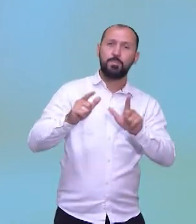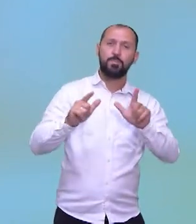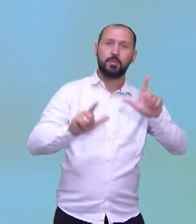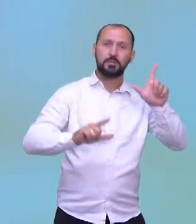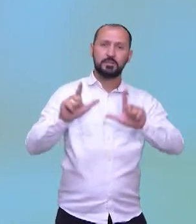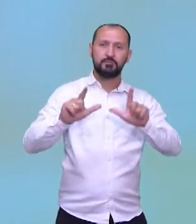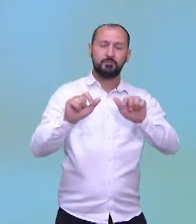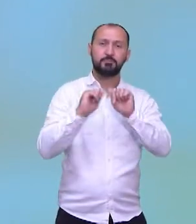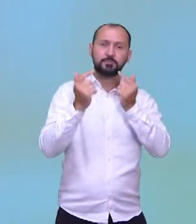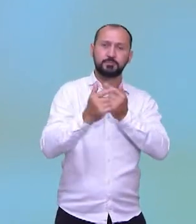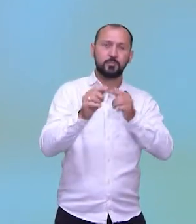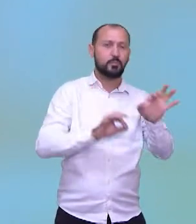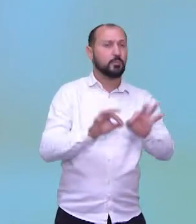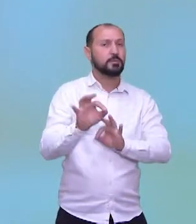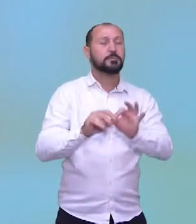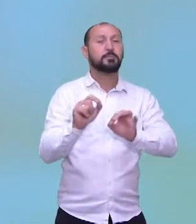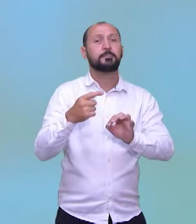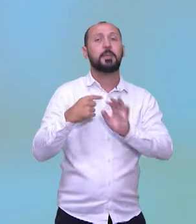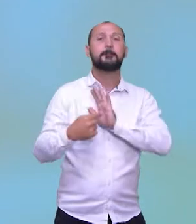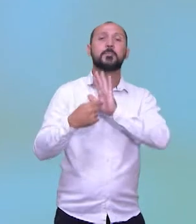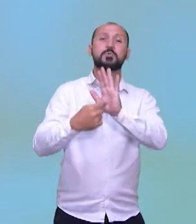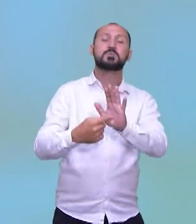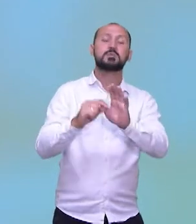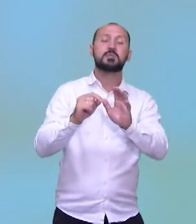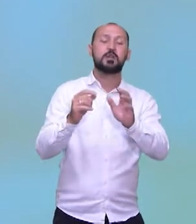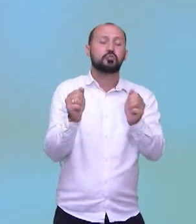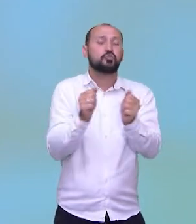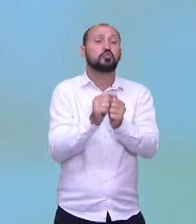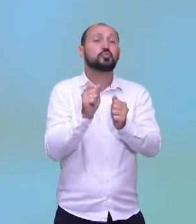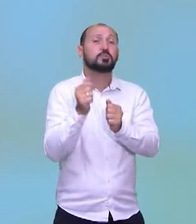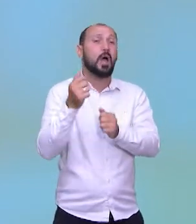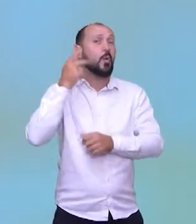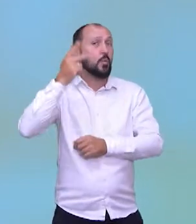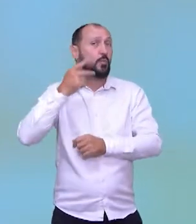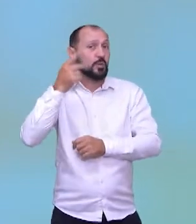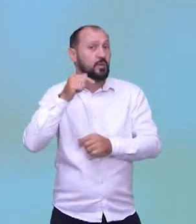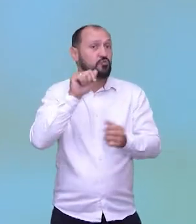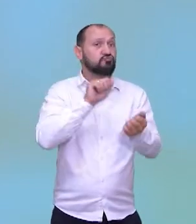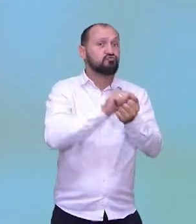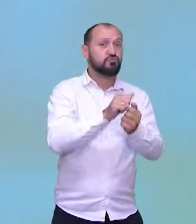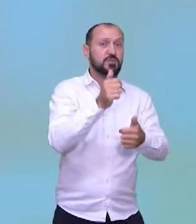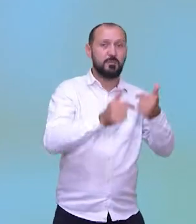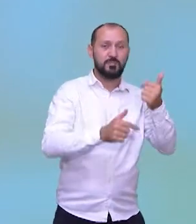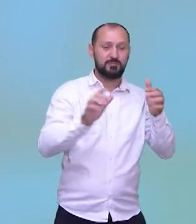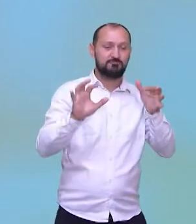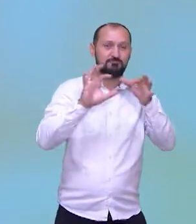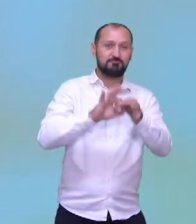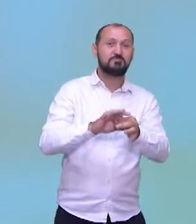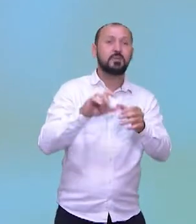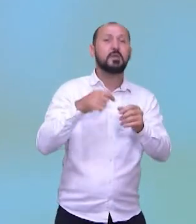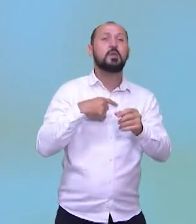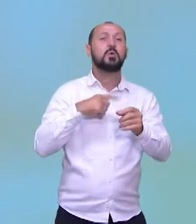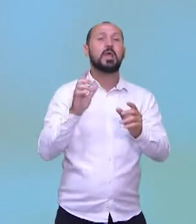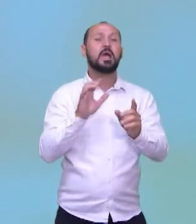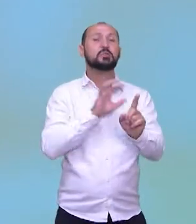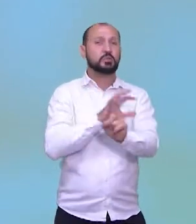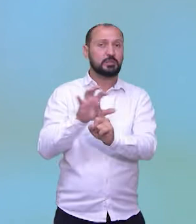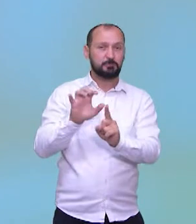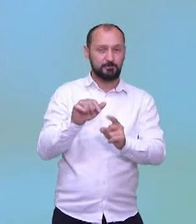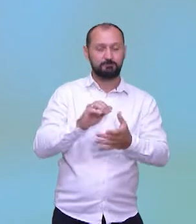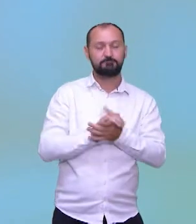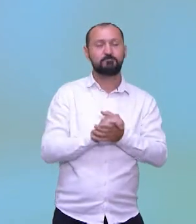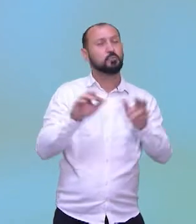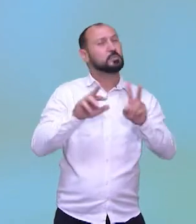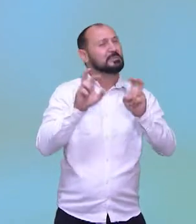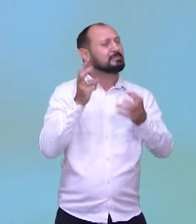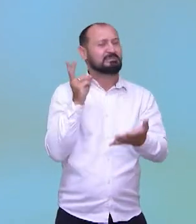que a TV do seu Legislativo preparou para apresentar o cruzamento entre o direito e a política e tudo que repercute nesse mundo.